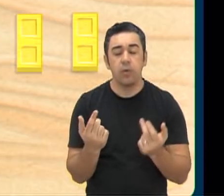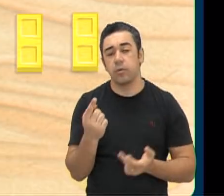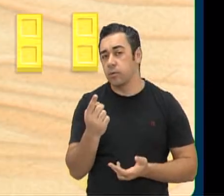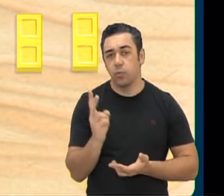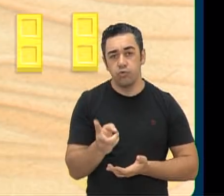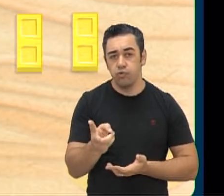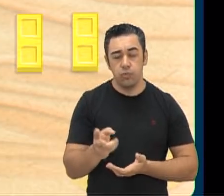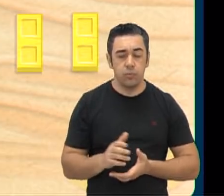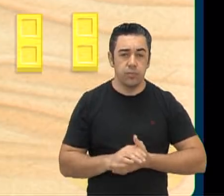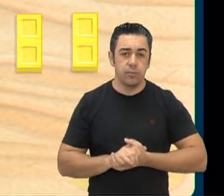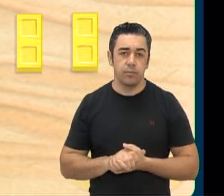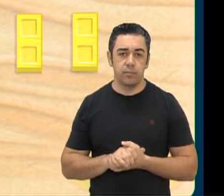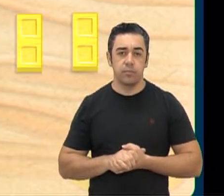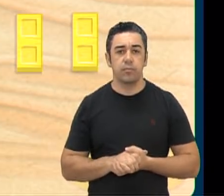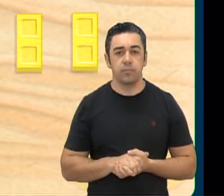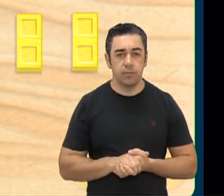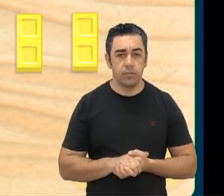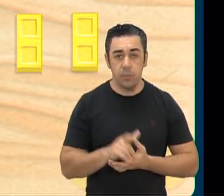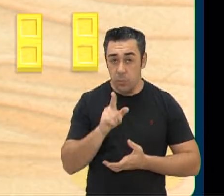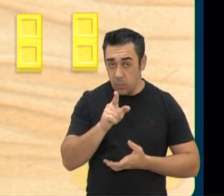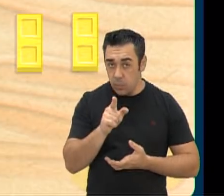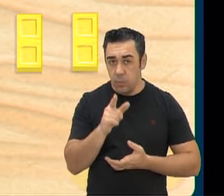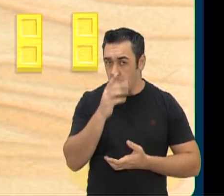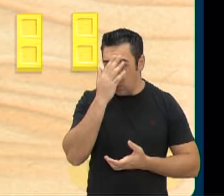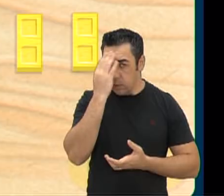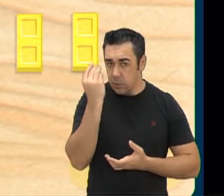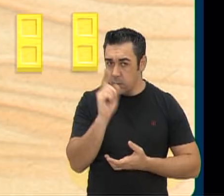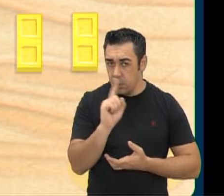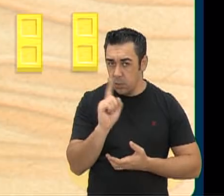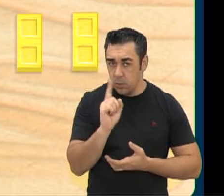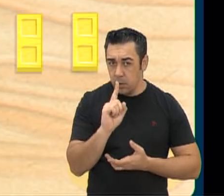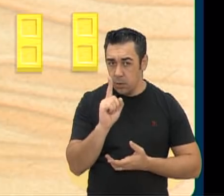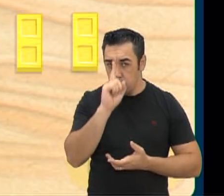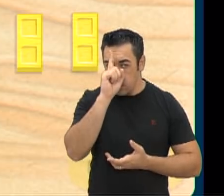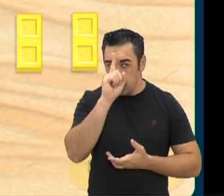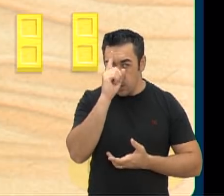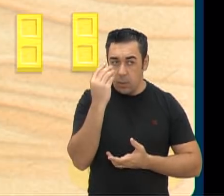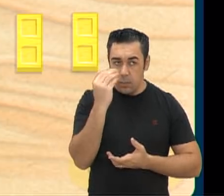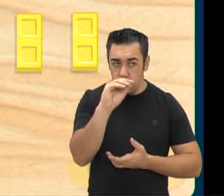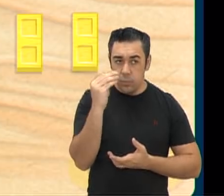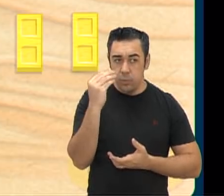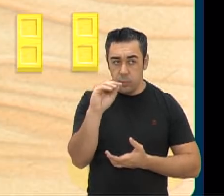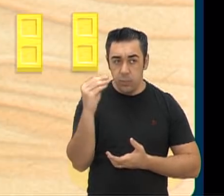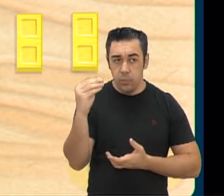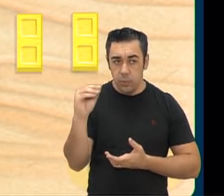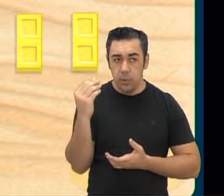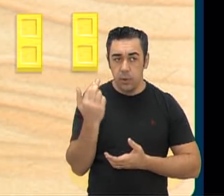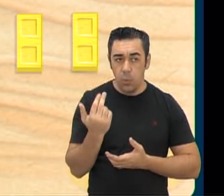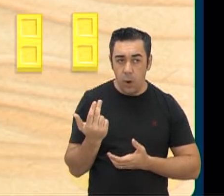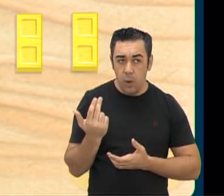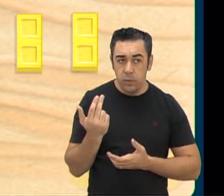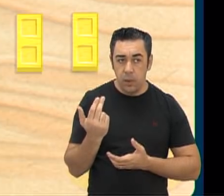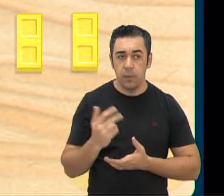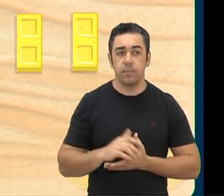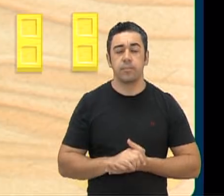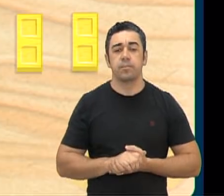se mantém. Tá? Não esqueçam, mantenha a ideia de igualdade entre os dois